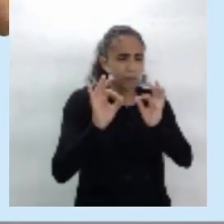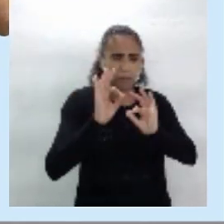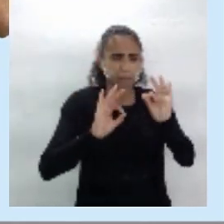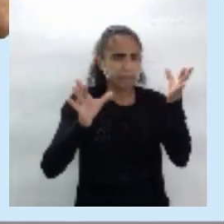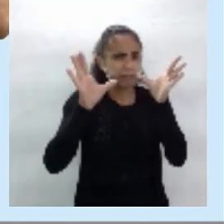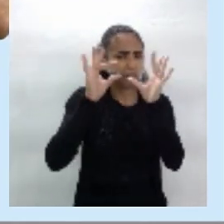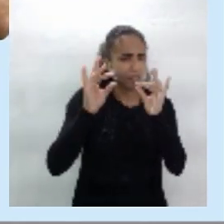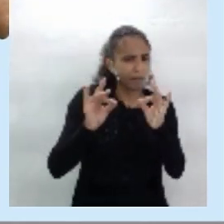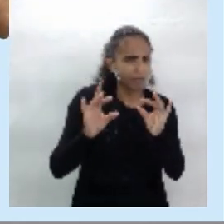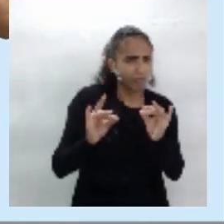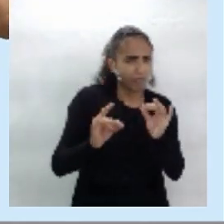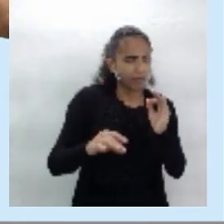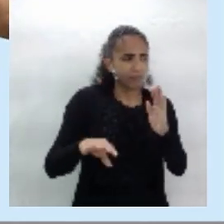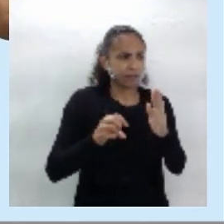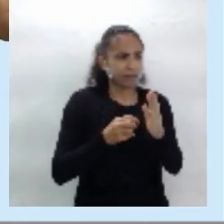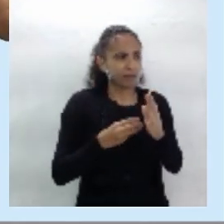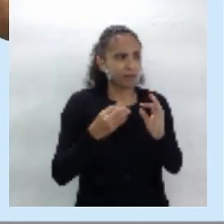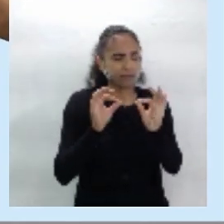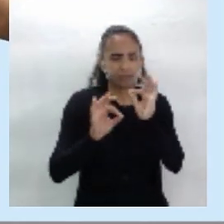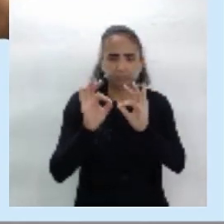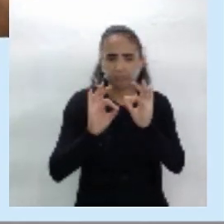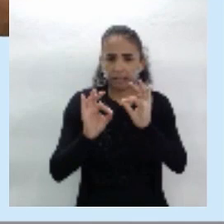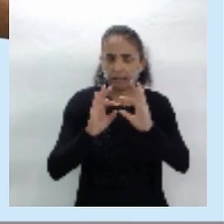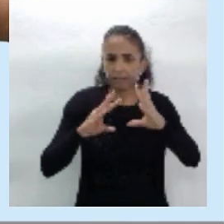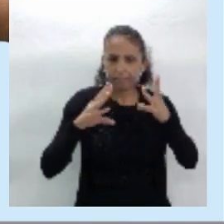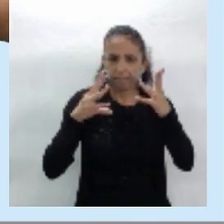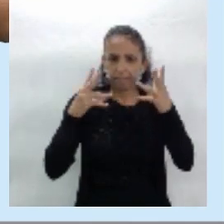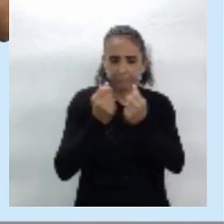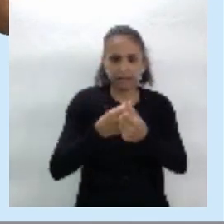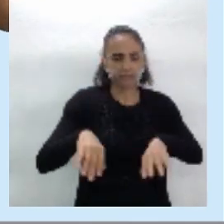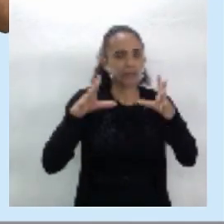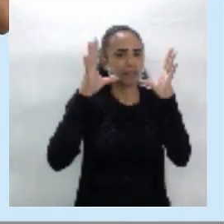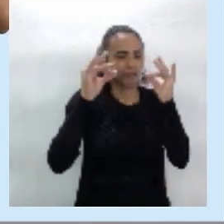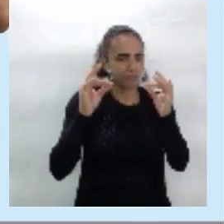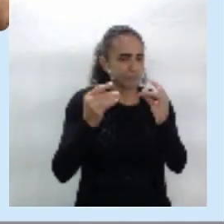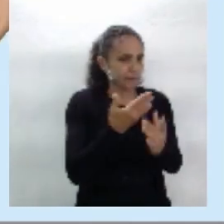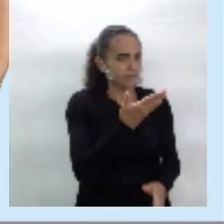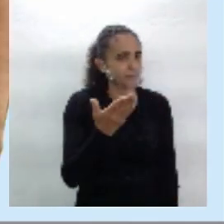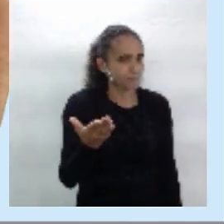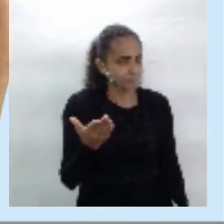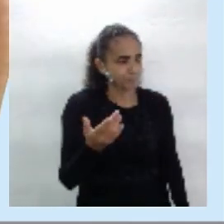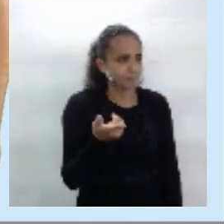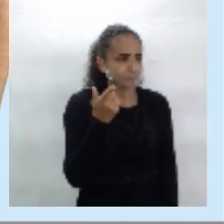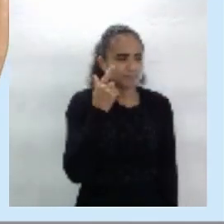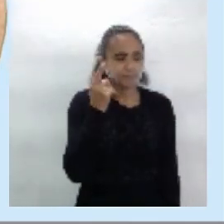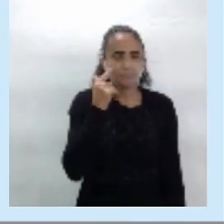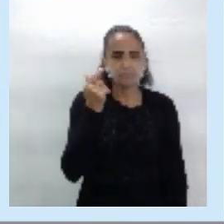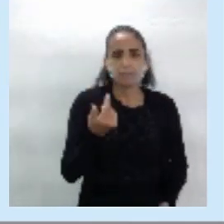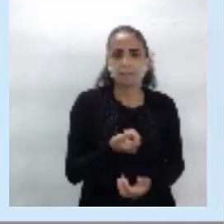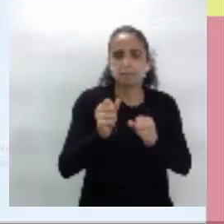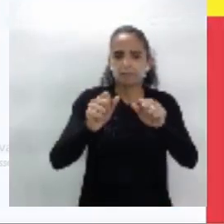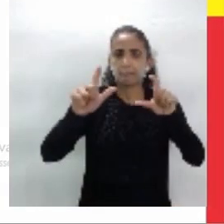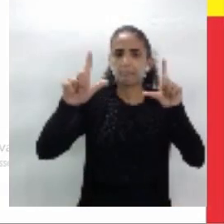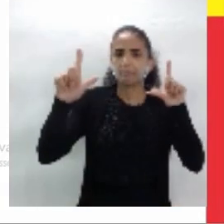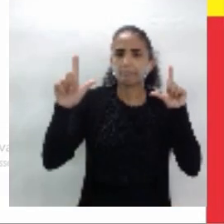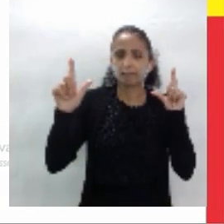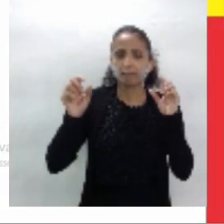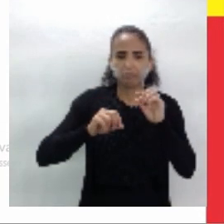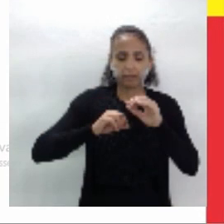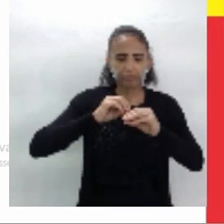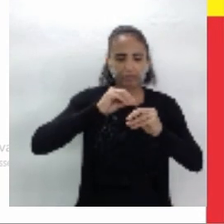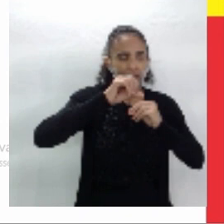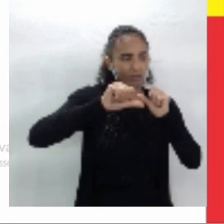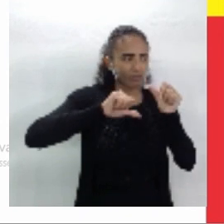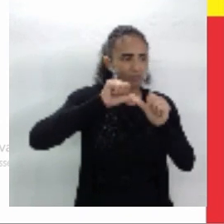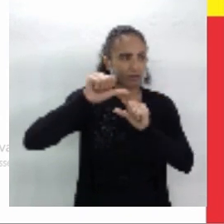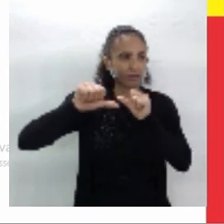são 3 bilhões e 500 milhões. Beleza? Então, veja aí na tela de vocês a